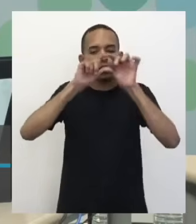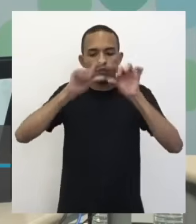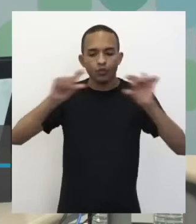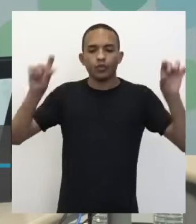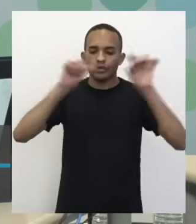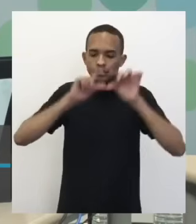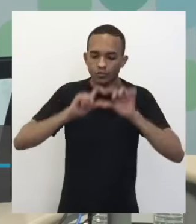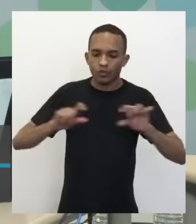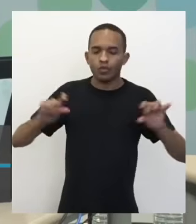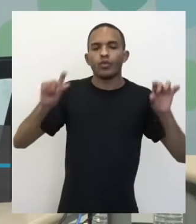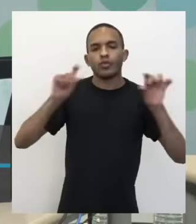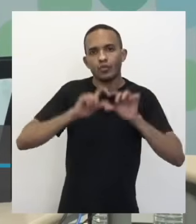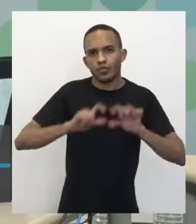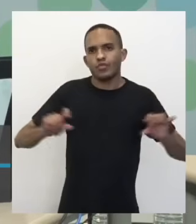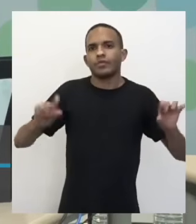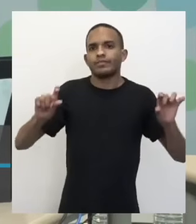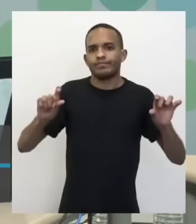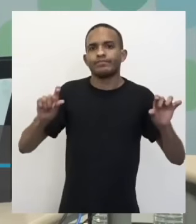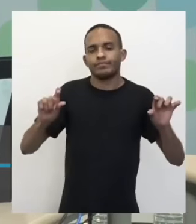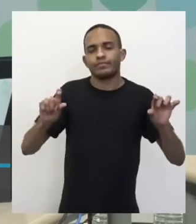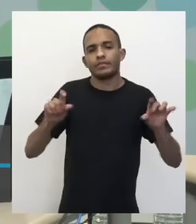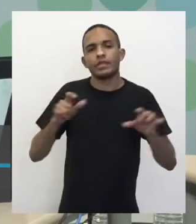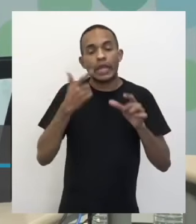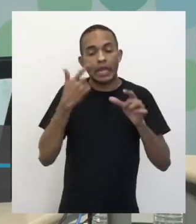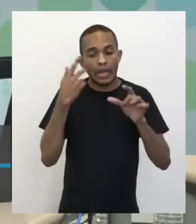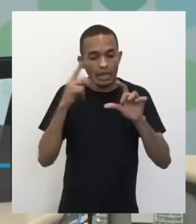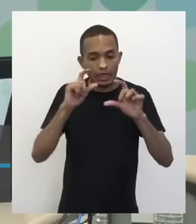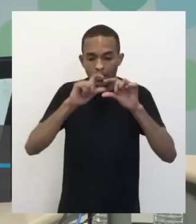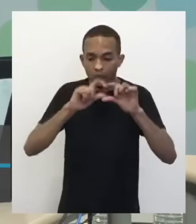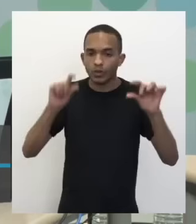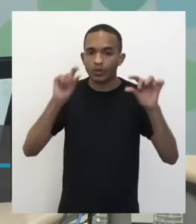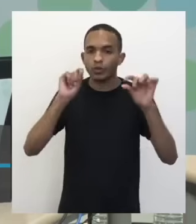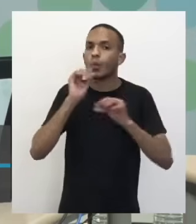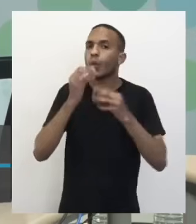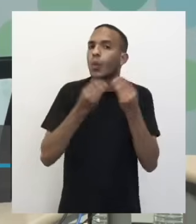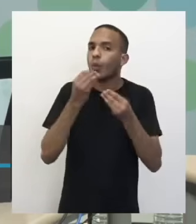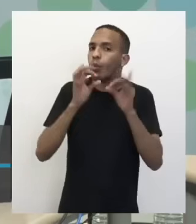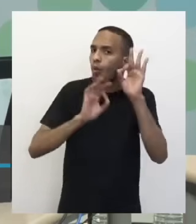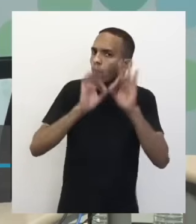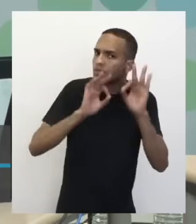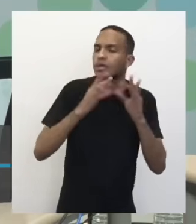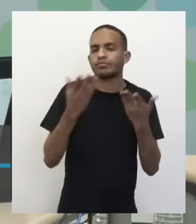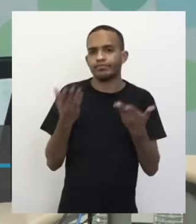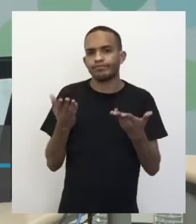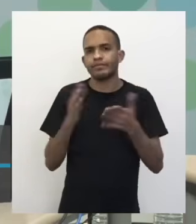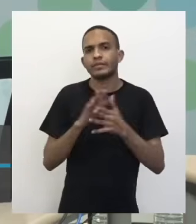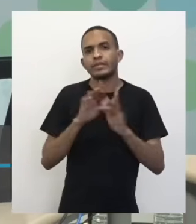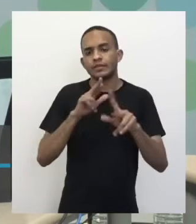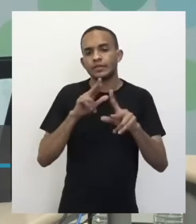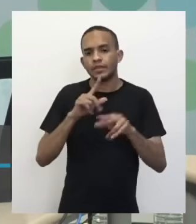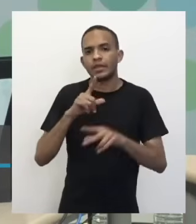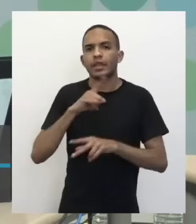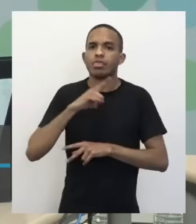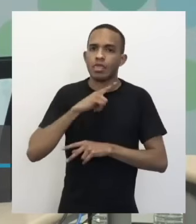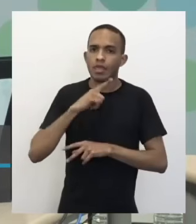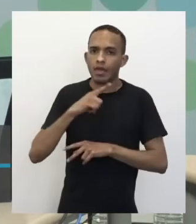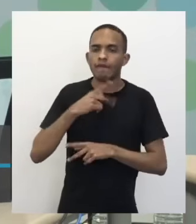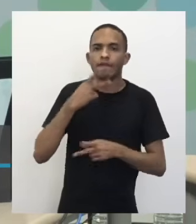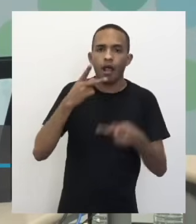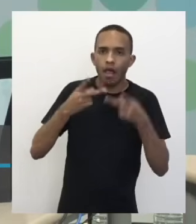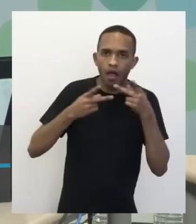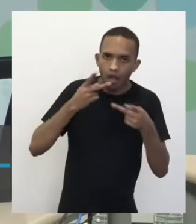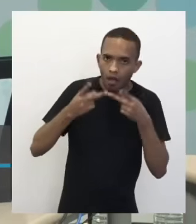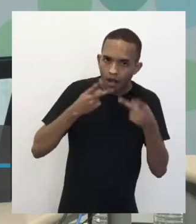em mais quadrinhos. E esses quadrinhos, eles vêm colocados como? A gente vai ver já já. E aí a gente tem elementos verbais,